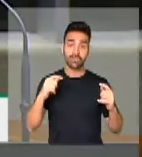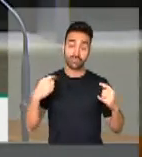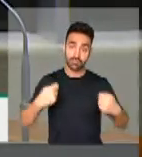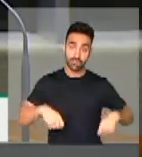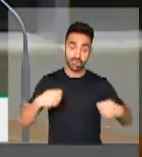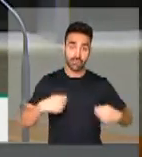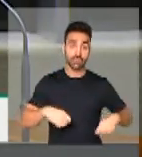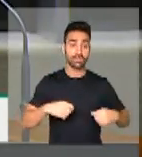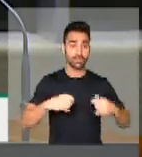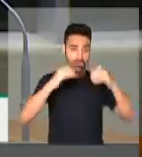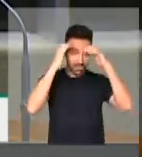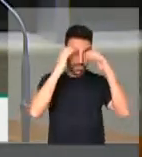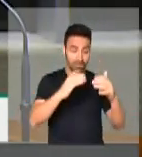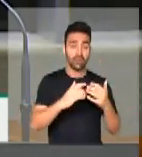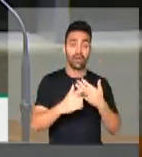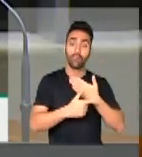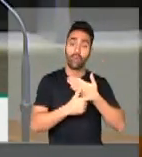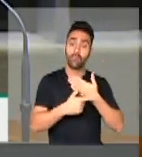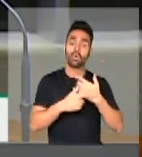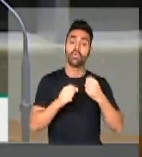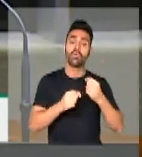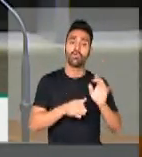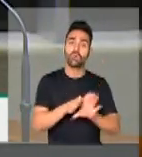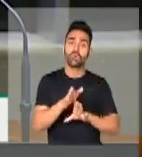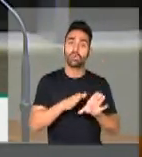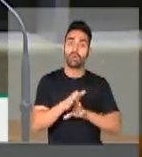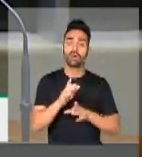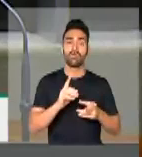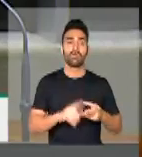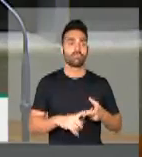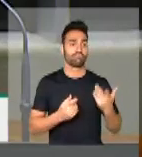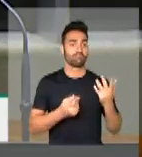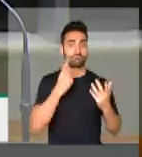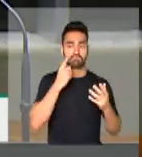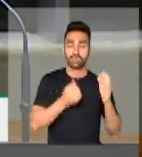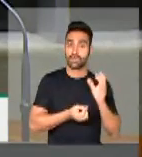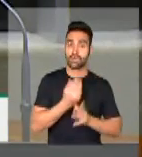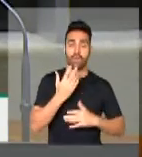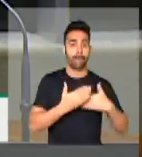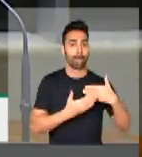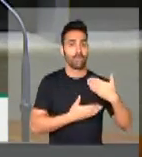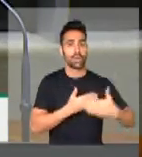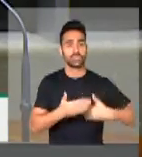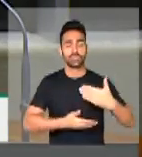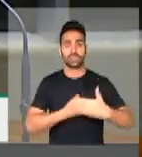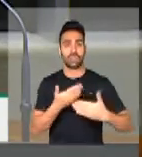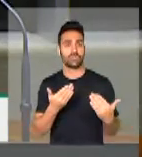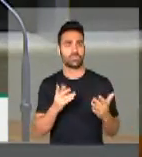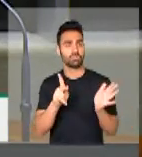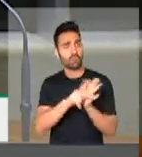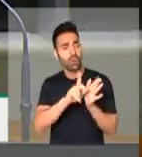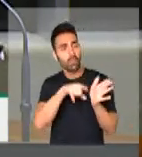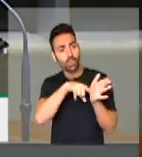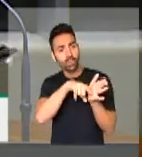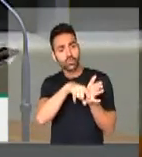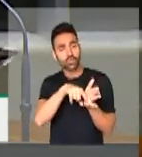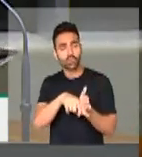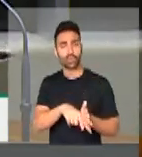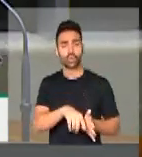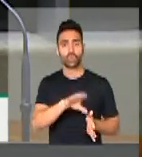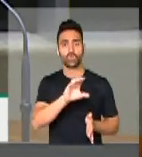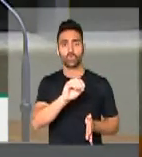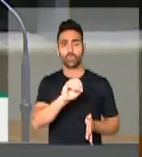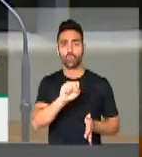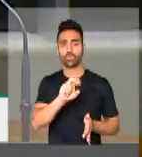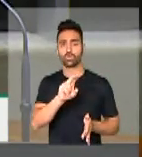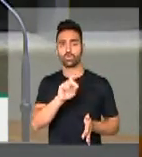cumprir o papel de orientar, estabelecer processos públicos de consultoria,